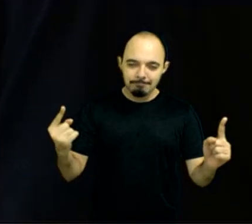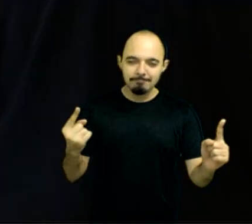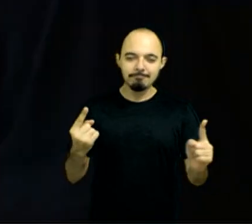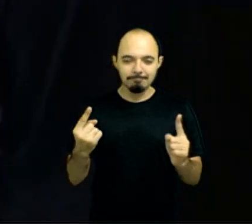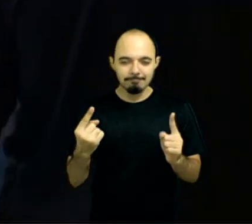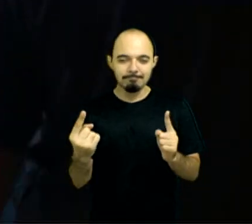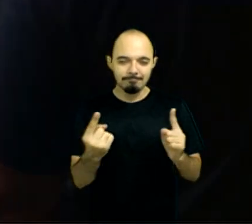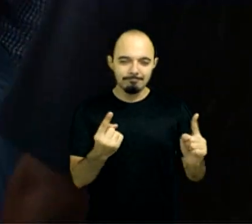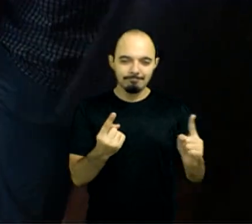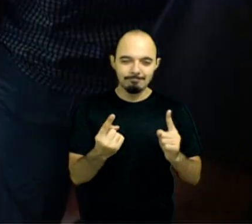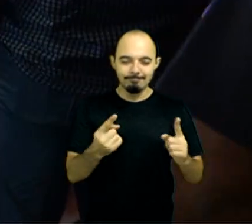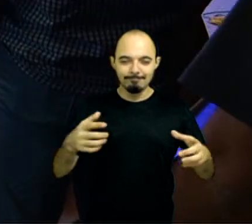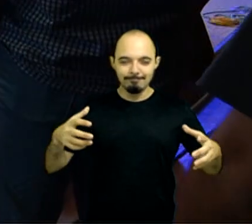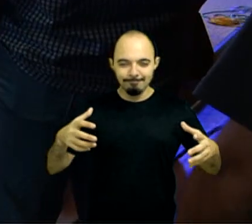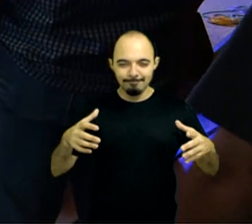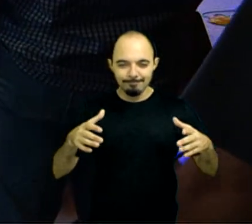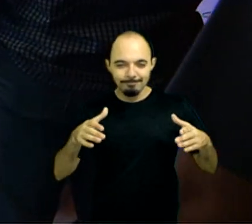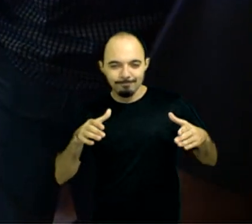Vai enchendo aqui.